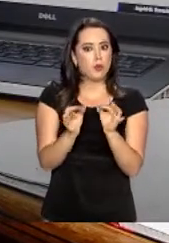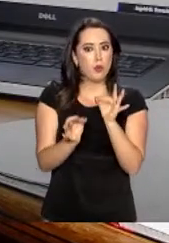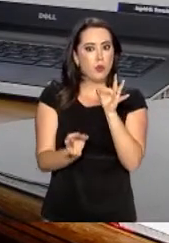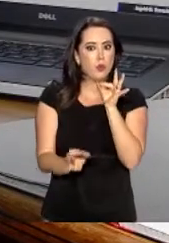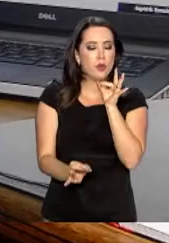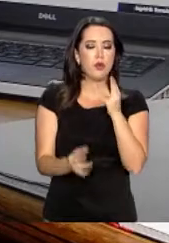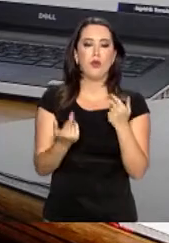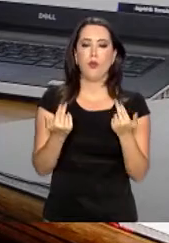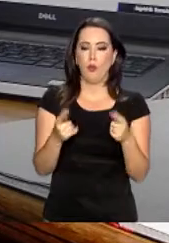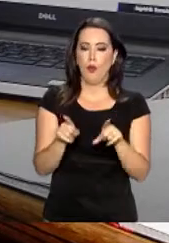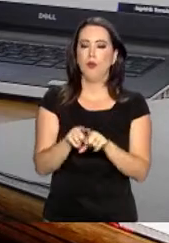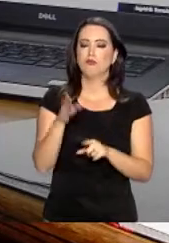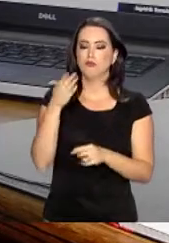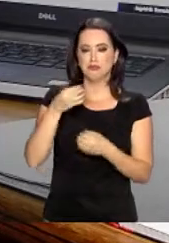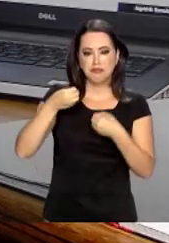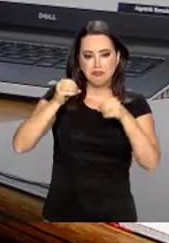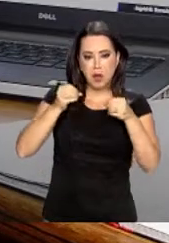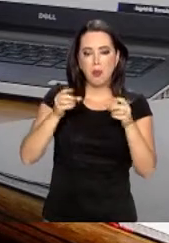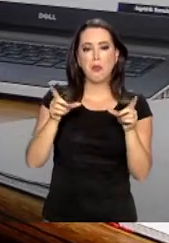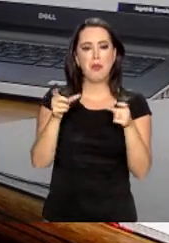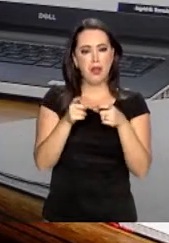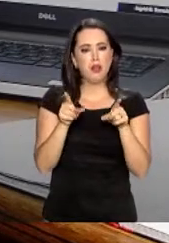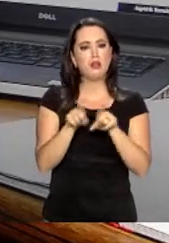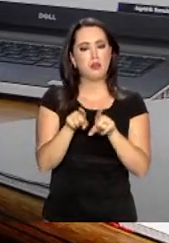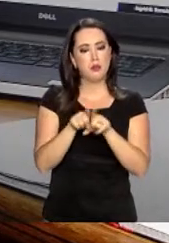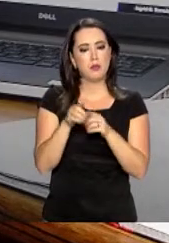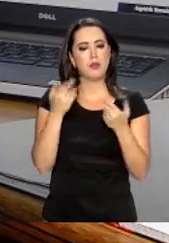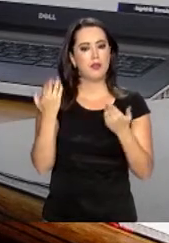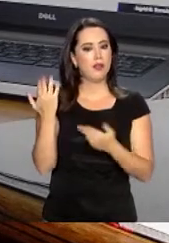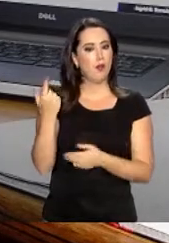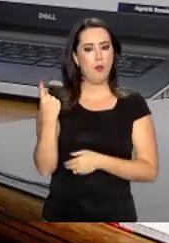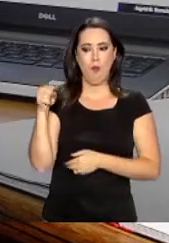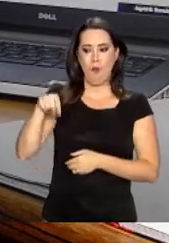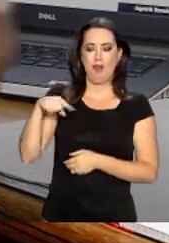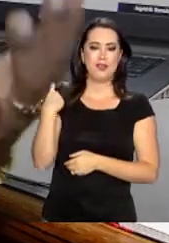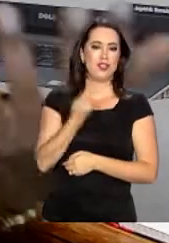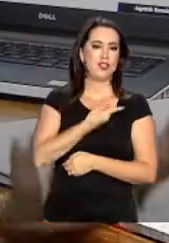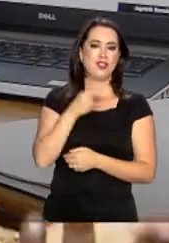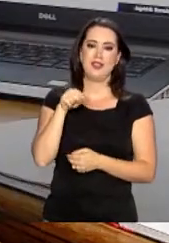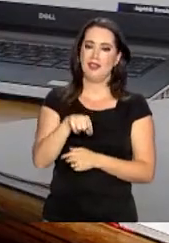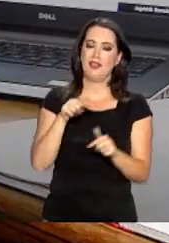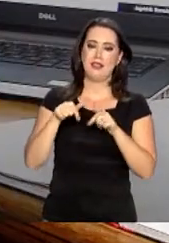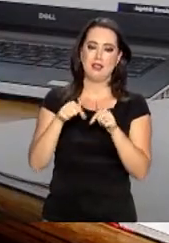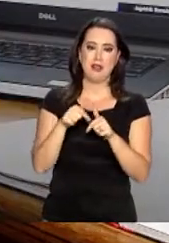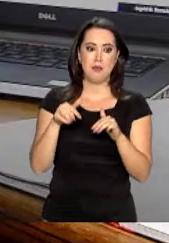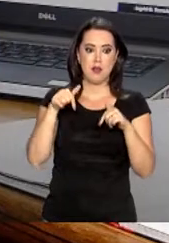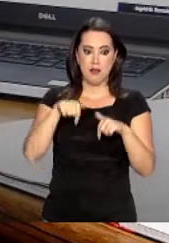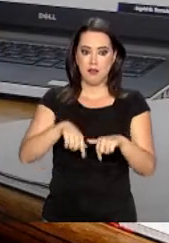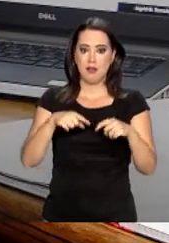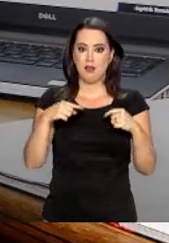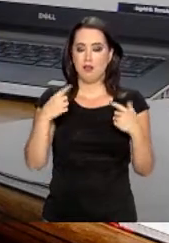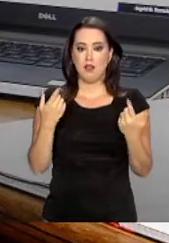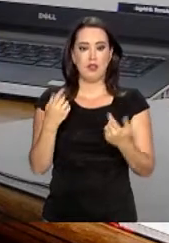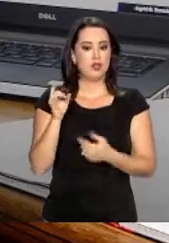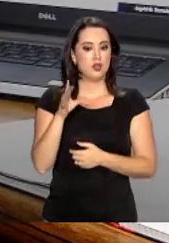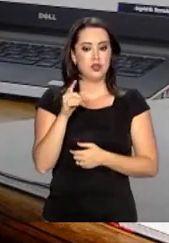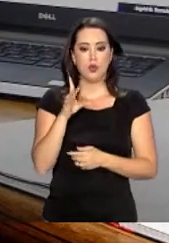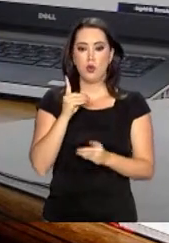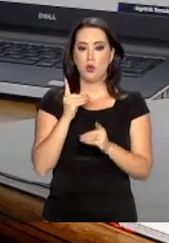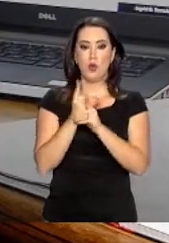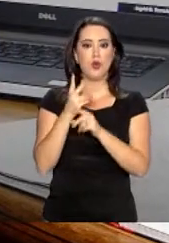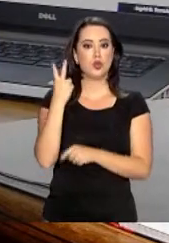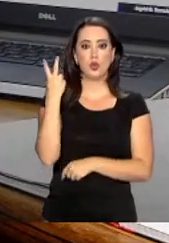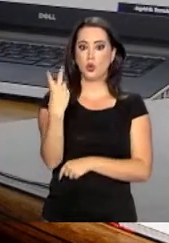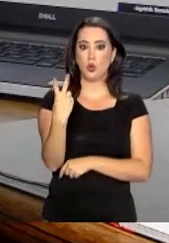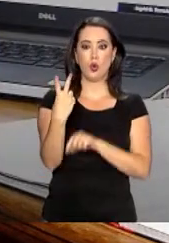sonda que é tão pequena quanto elas. E um equipamento igual esse que a gente tem aqui, funcionando dentro do síncroton, atualmente a gente só consegue encontrar em mais